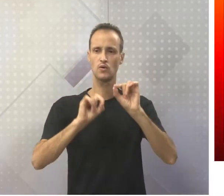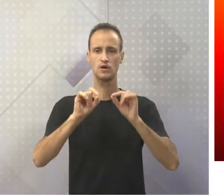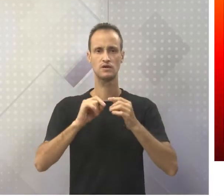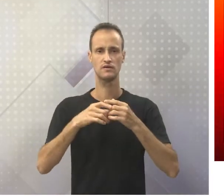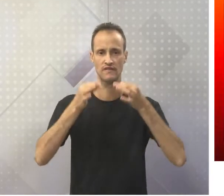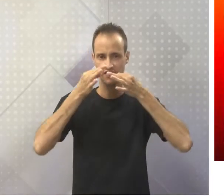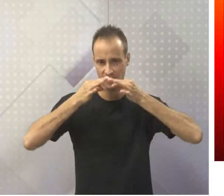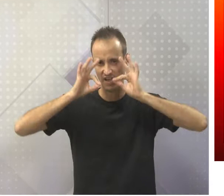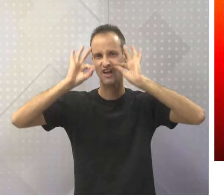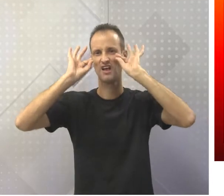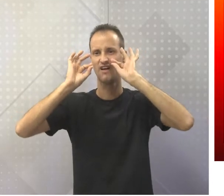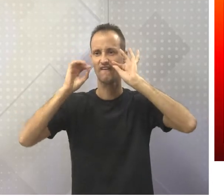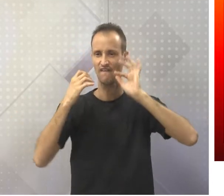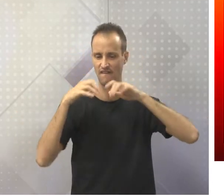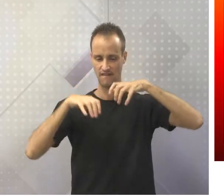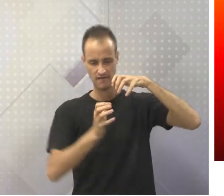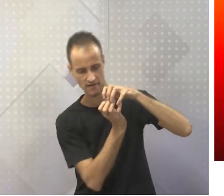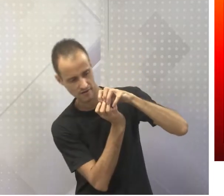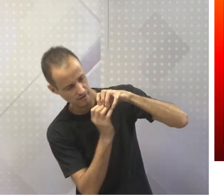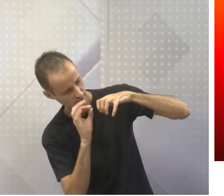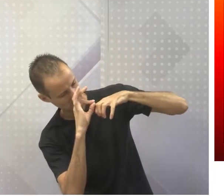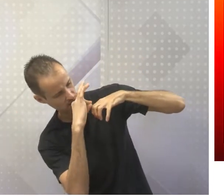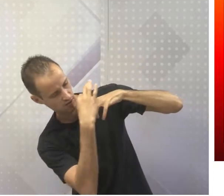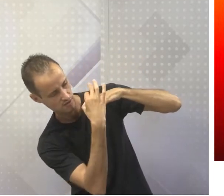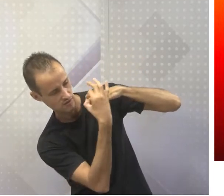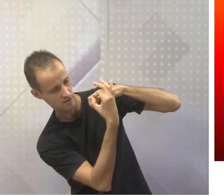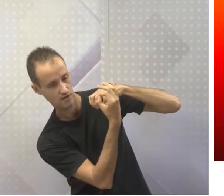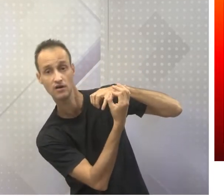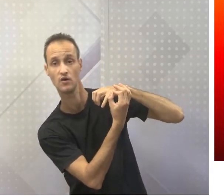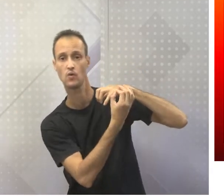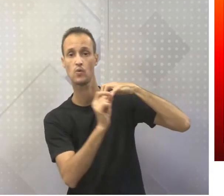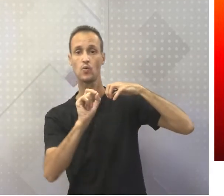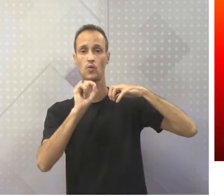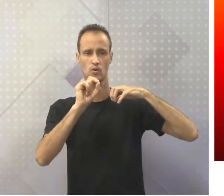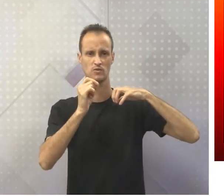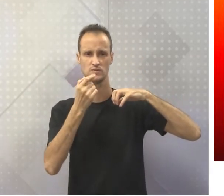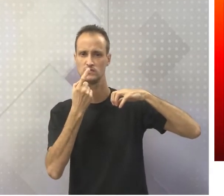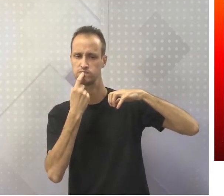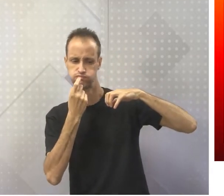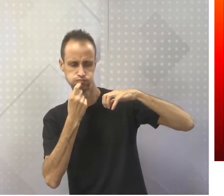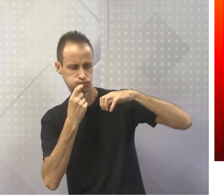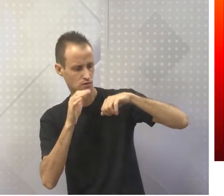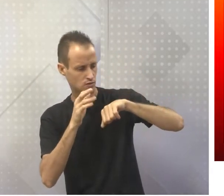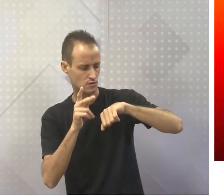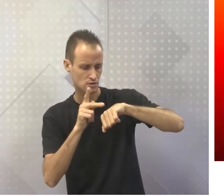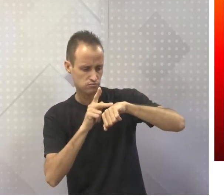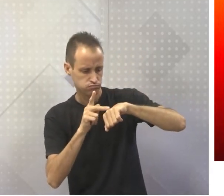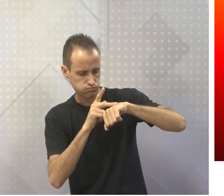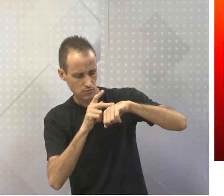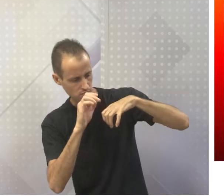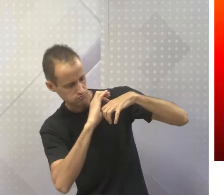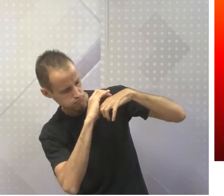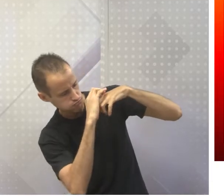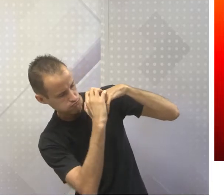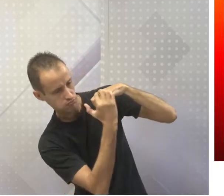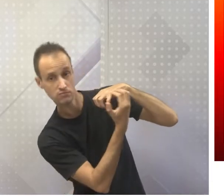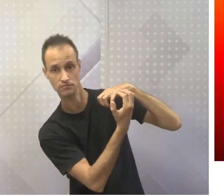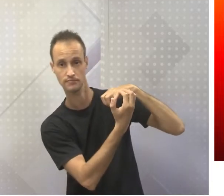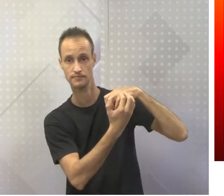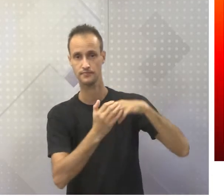gengiva, né? Puxa assim para cima, e ele vai ver o quê? Que existe uma região preta aqui, né? Essas pessoas